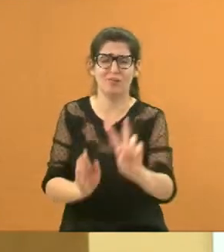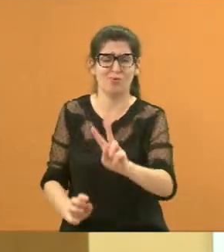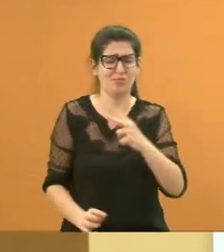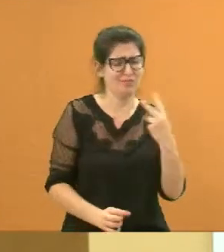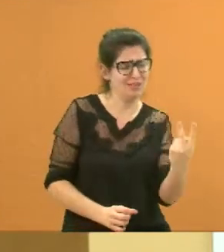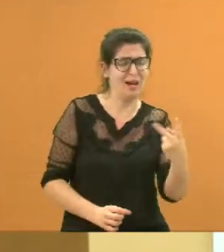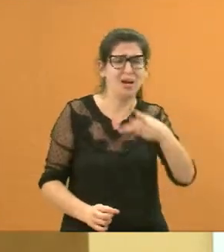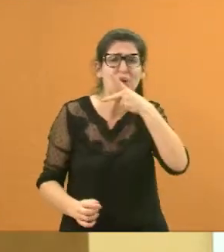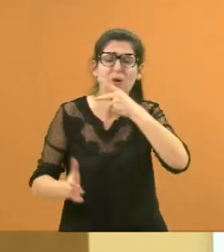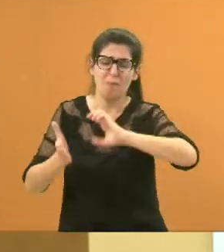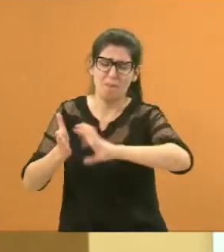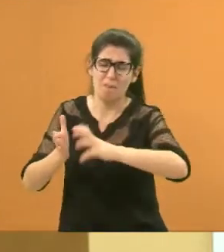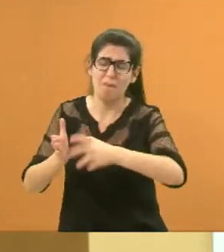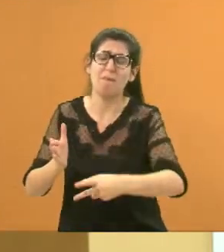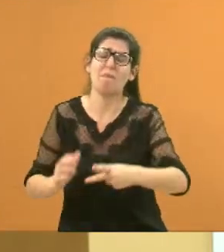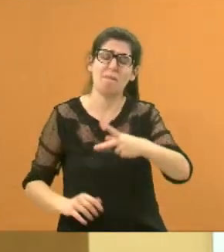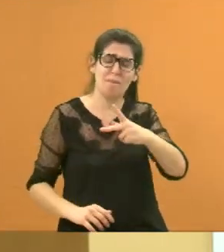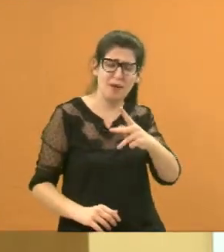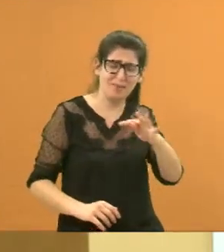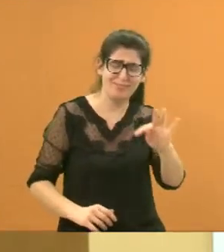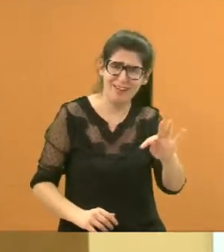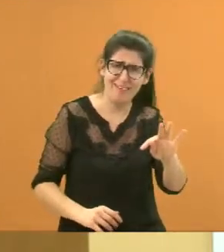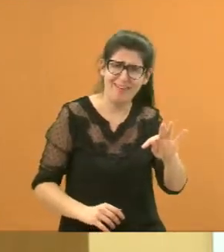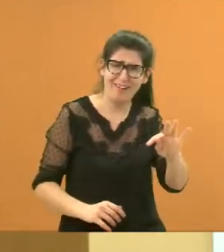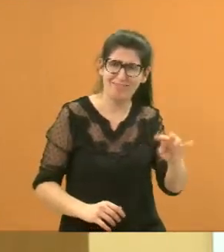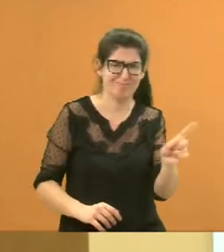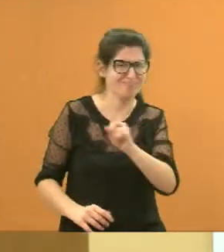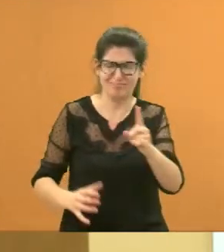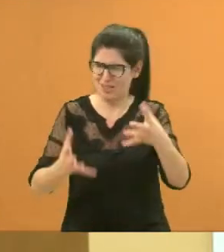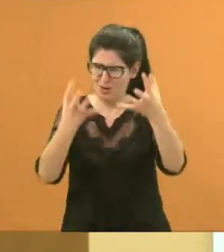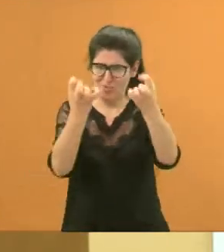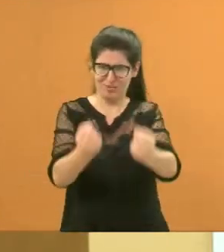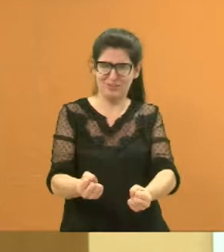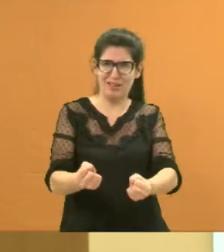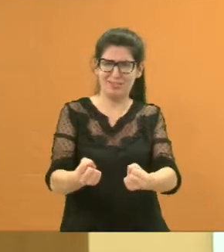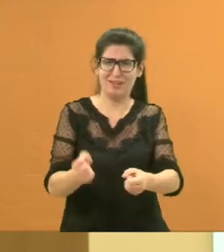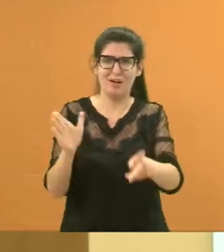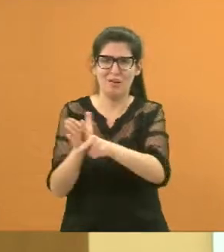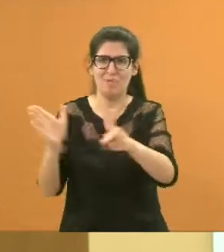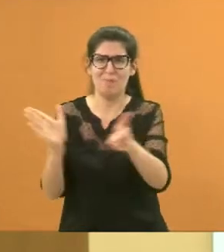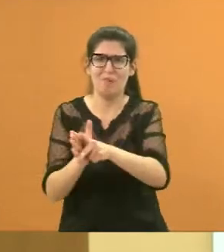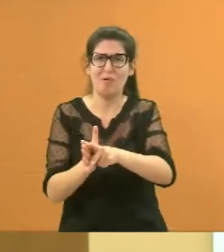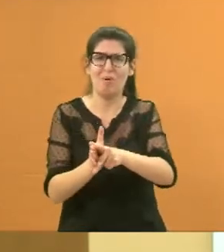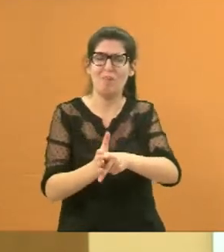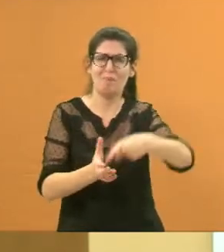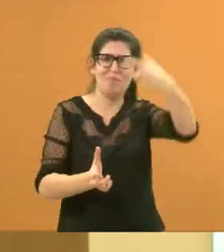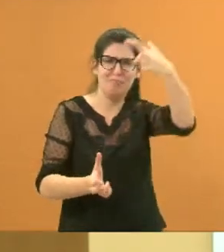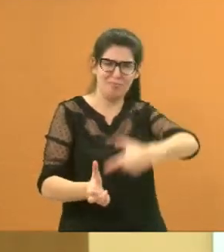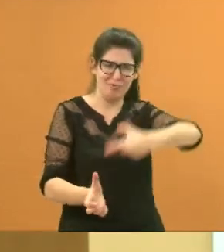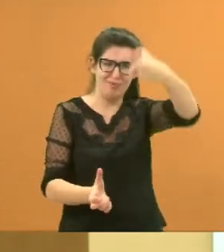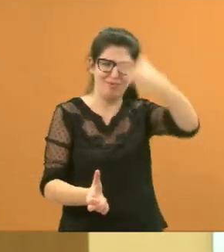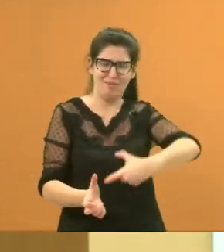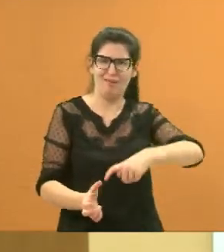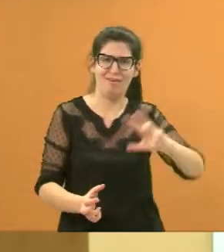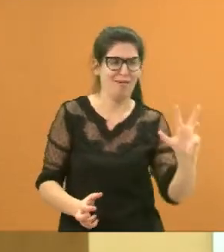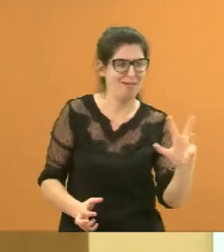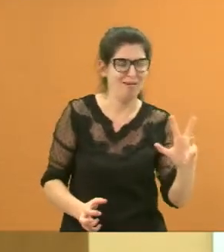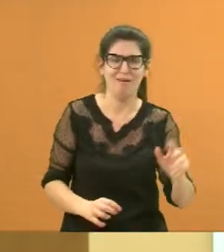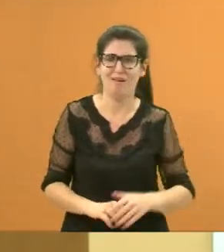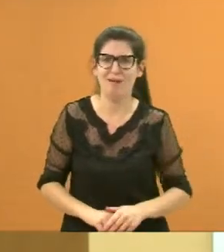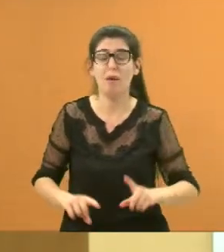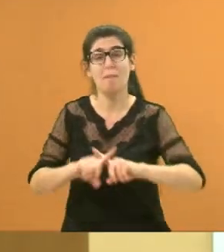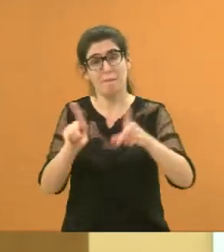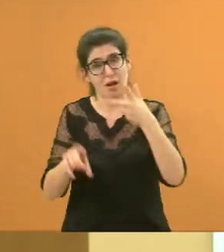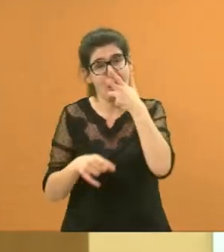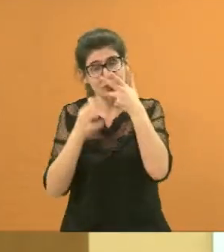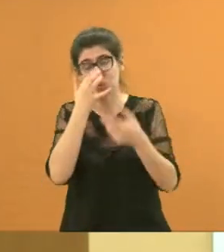Lula. Bom, que cara ruim é esse? Quem é esse cara que está preso, condenado, como se diz, ainda que eu acho que a Justiça